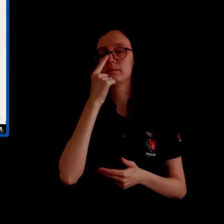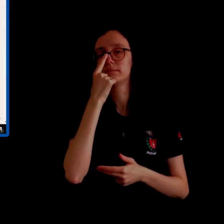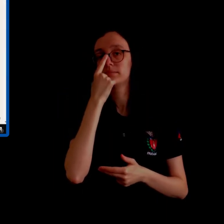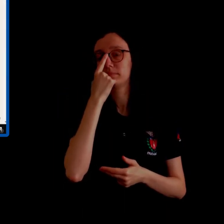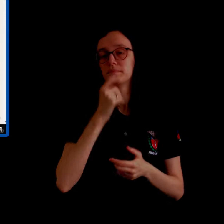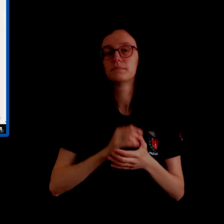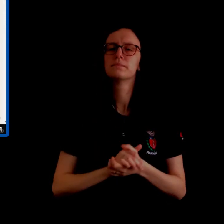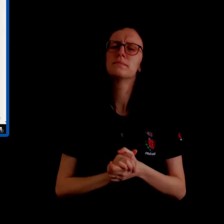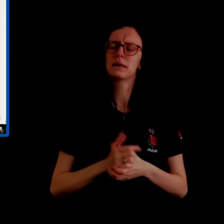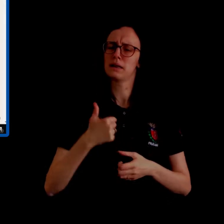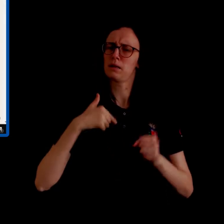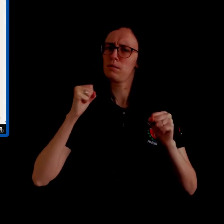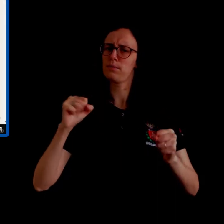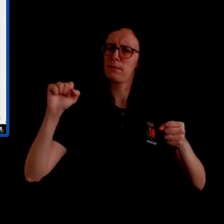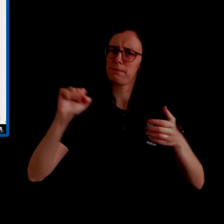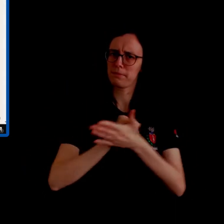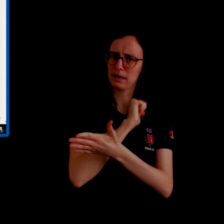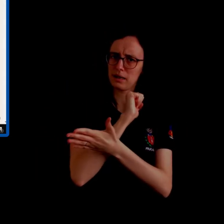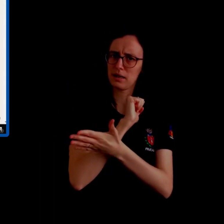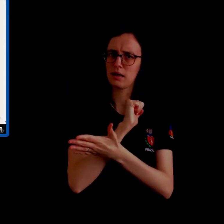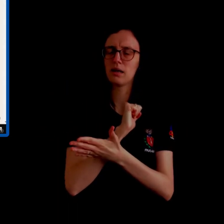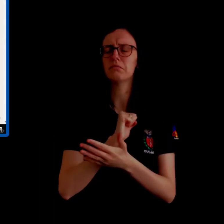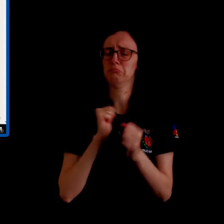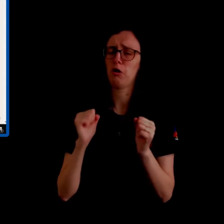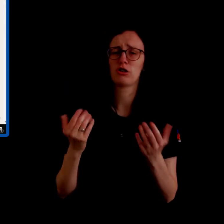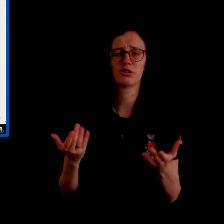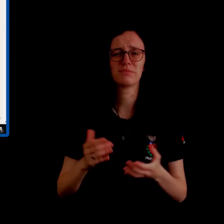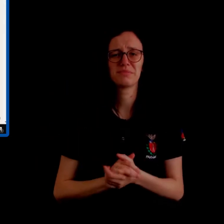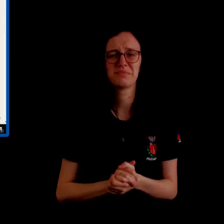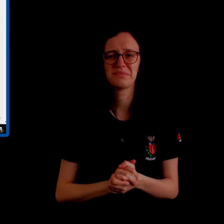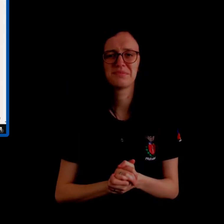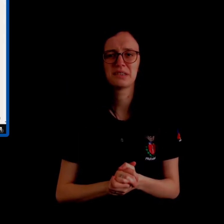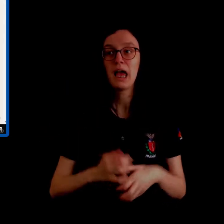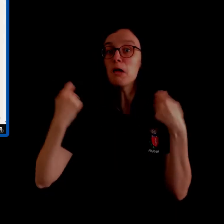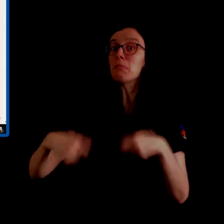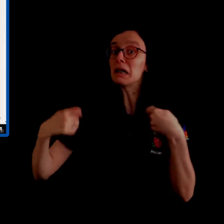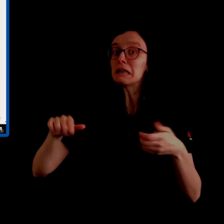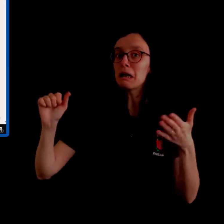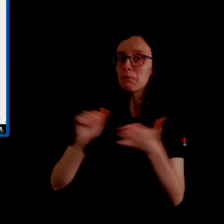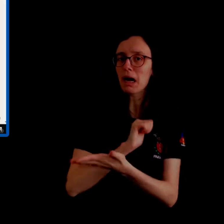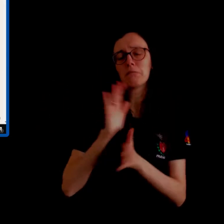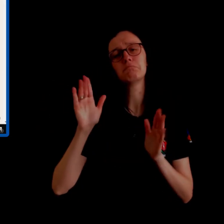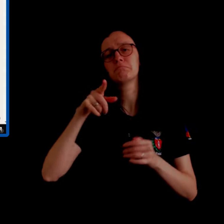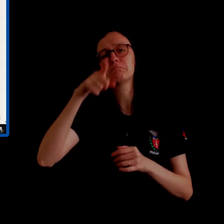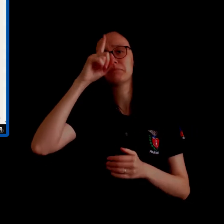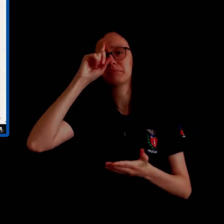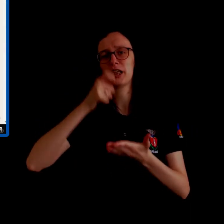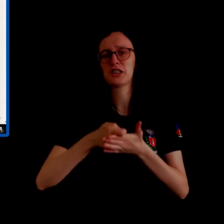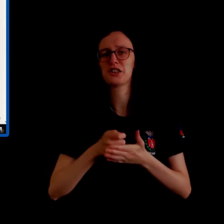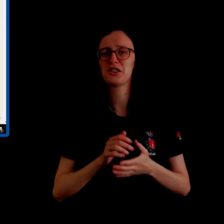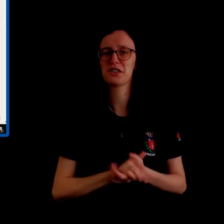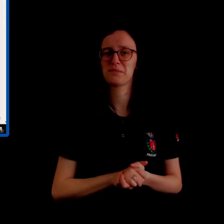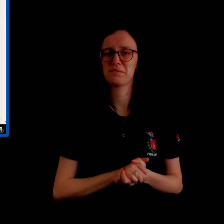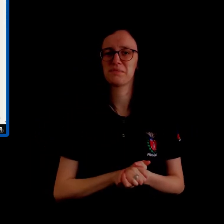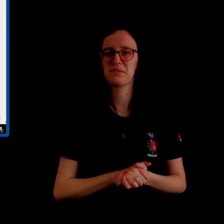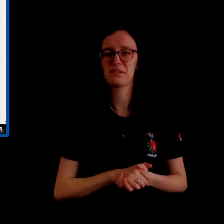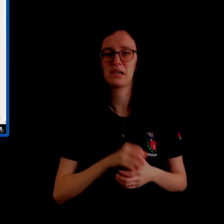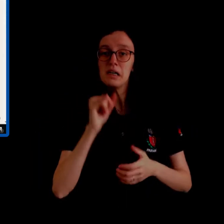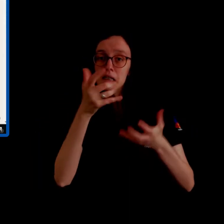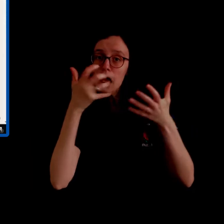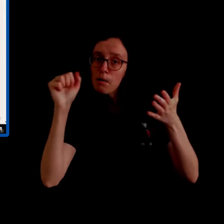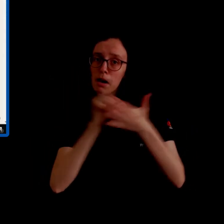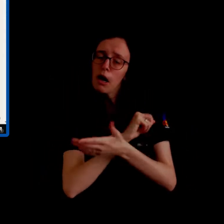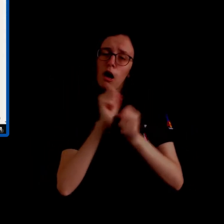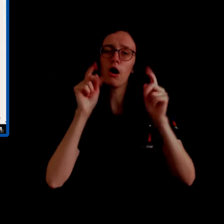Eu posso excluir? Pode. Devo excluir? Você que decide. Se você quiser excluir,